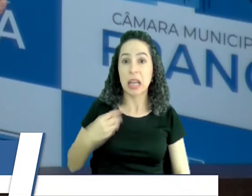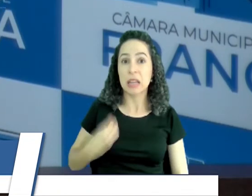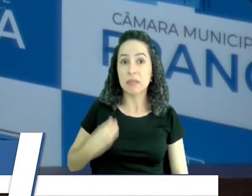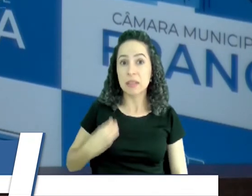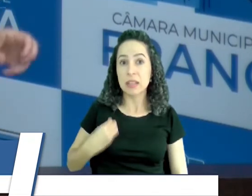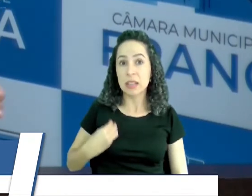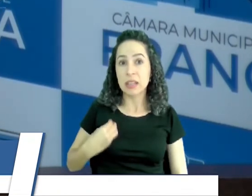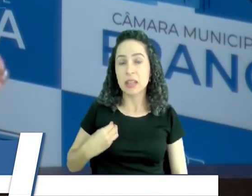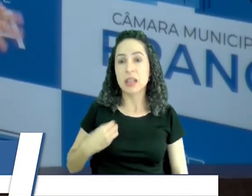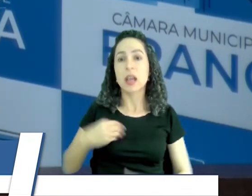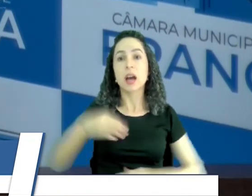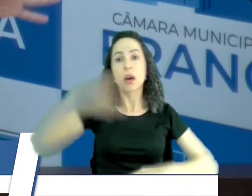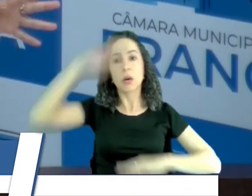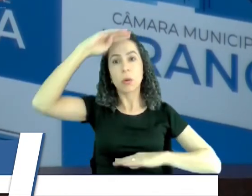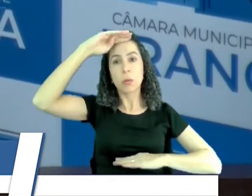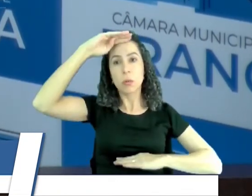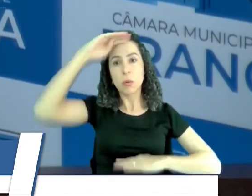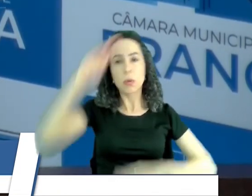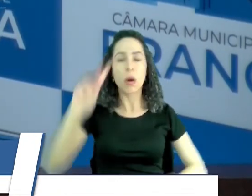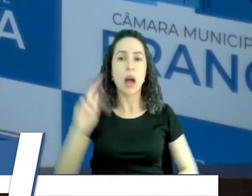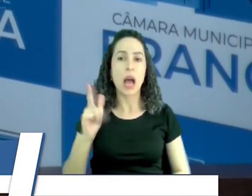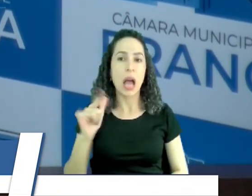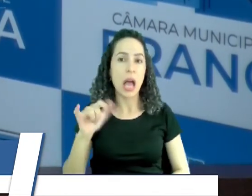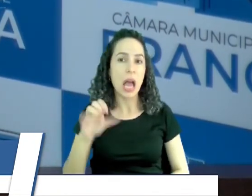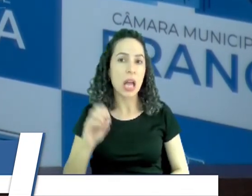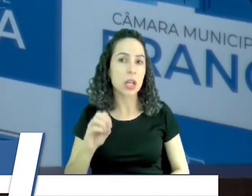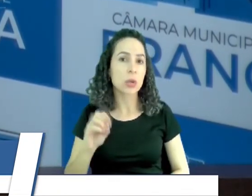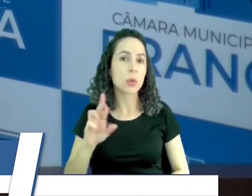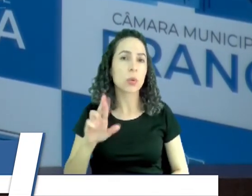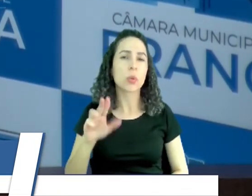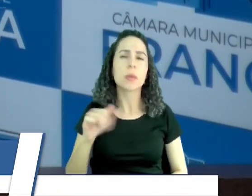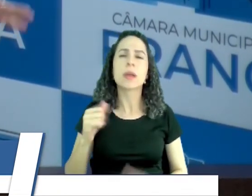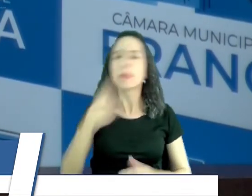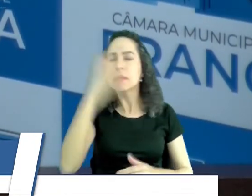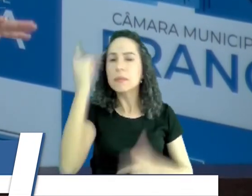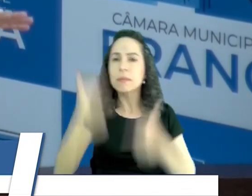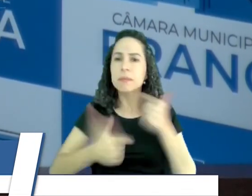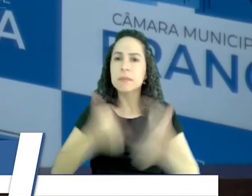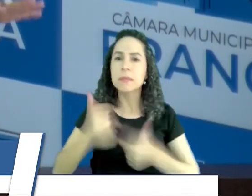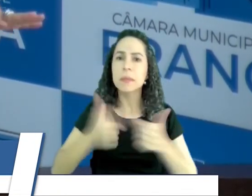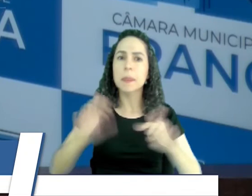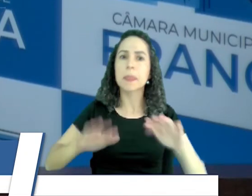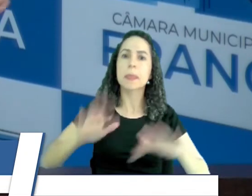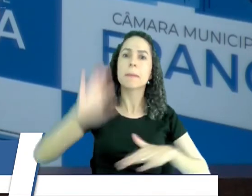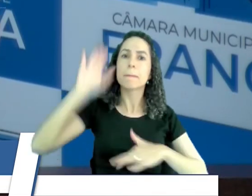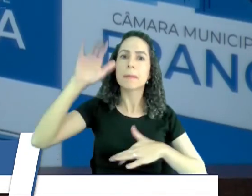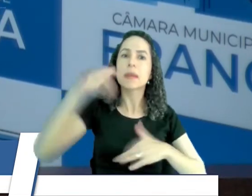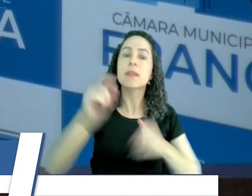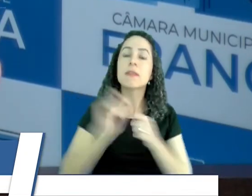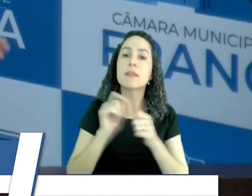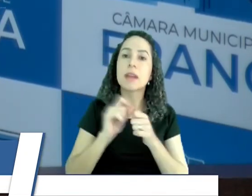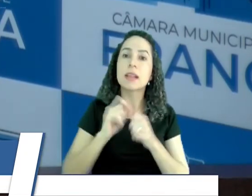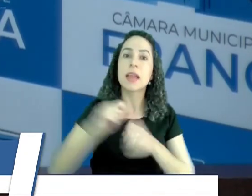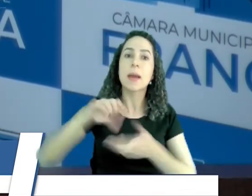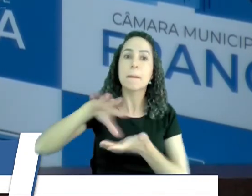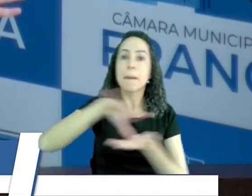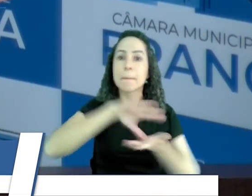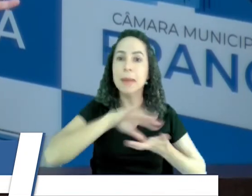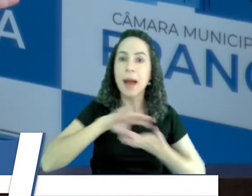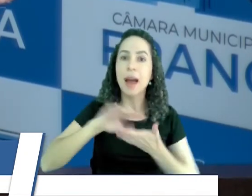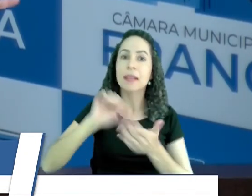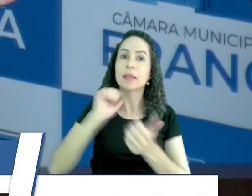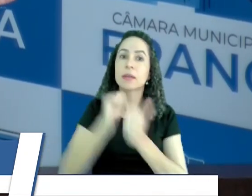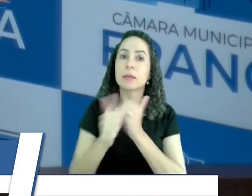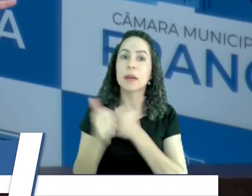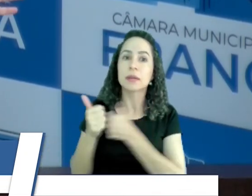busto do Hélio Rubens, enfim, o pessoal do basquete se mobilizar e fazer essa pracinha do basquete nas